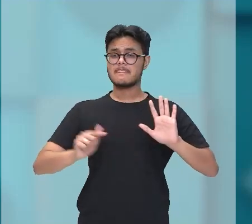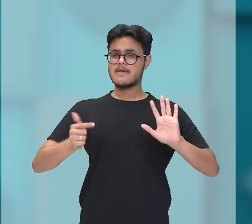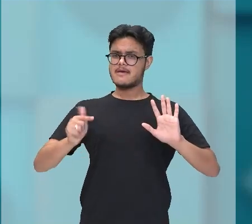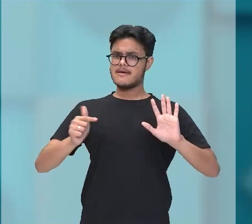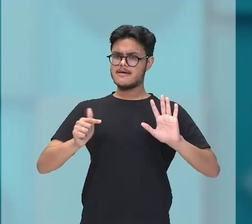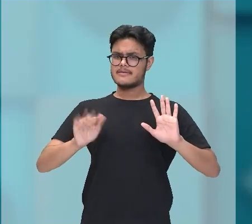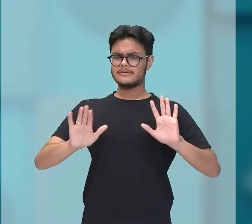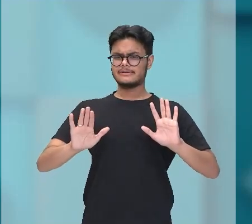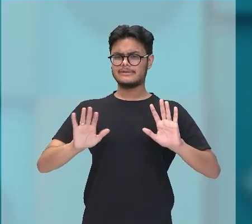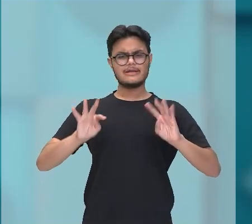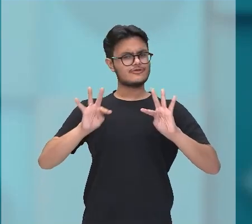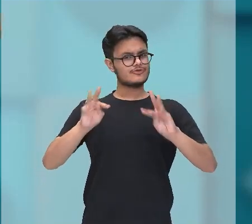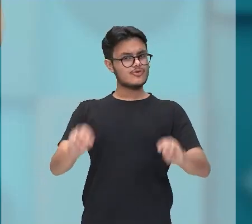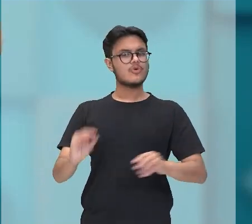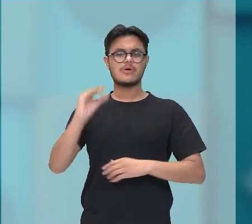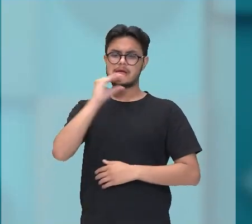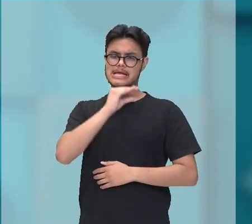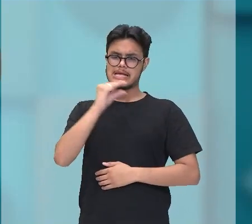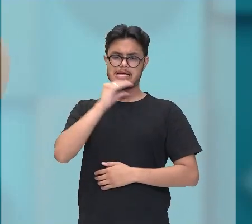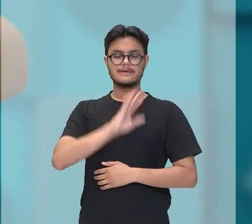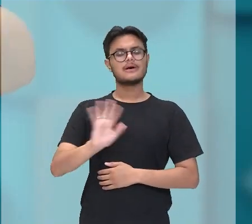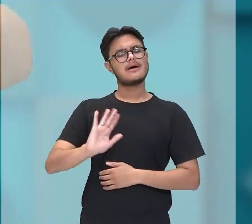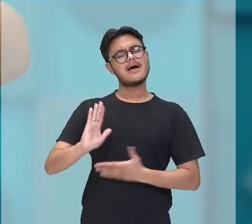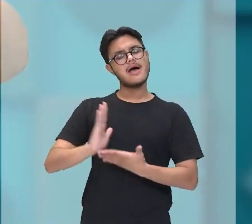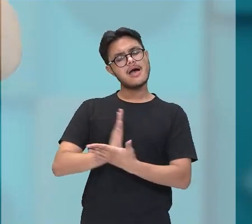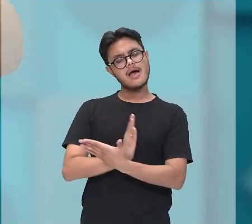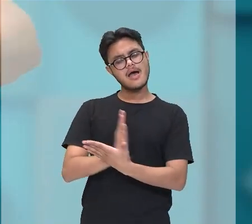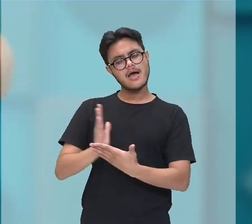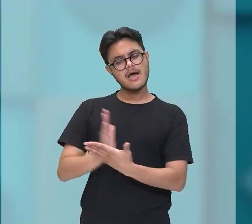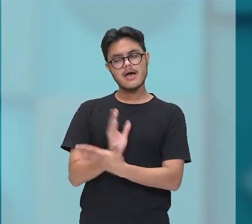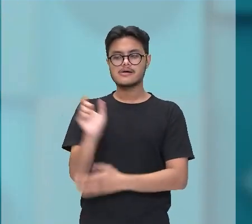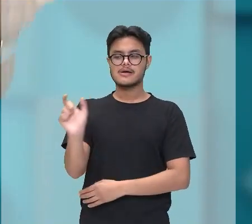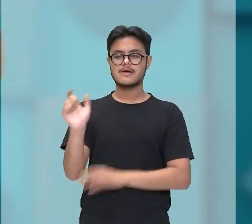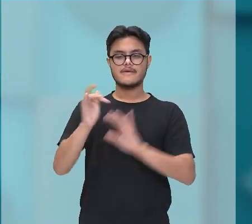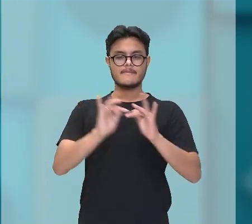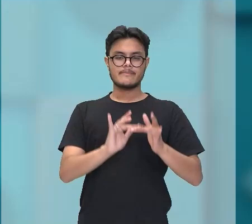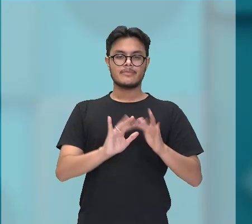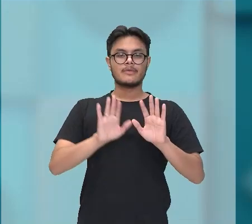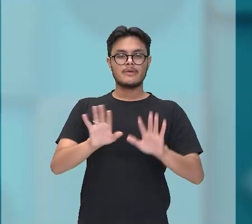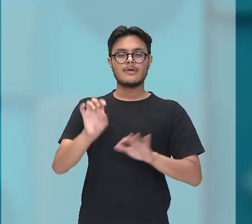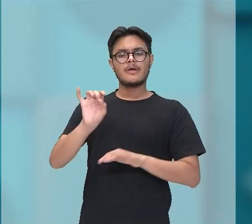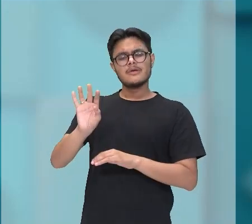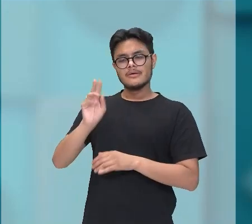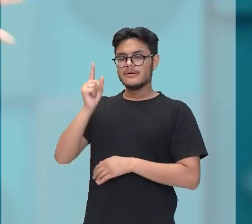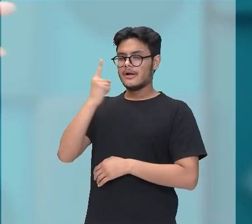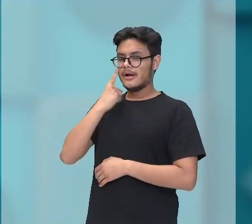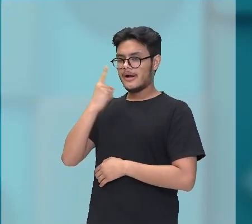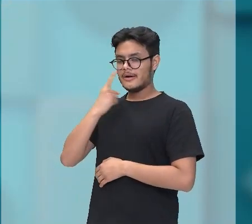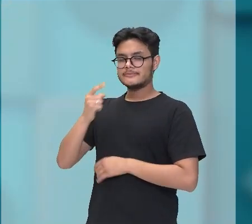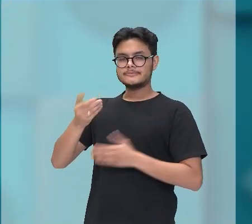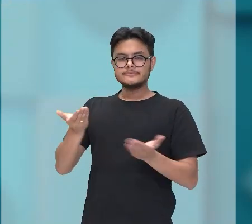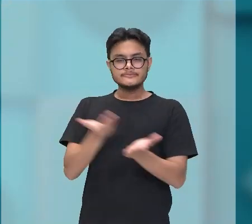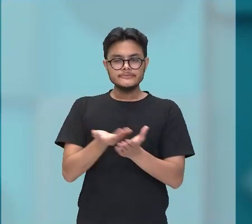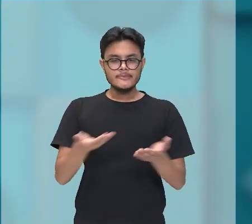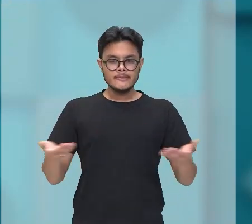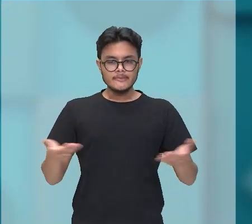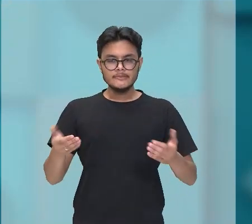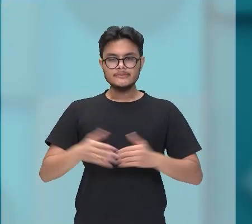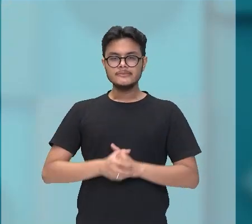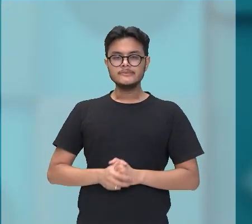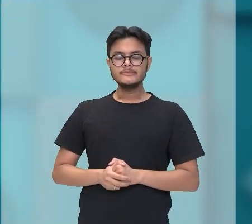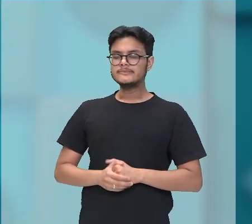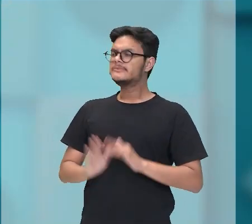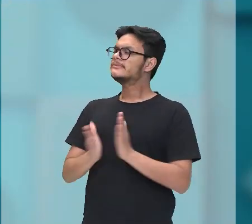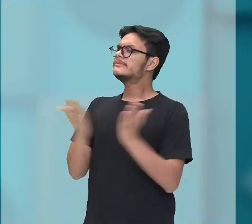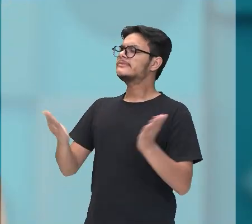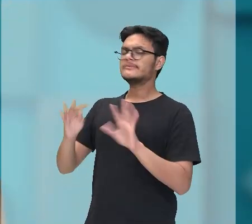as ocorrências de coesão referencial. Apenas algumas para que vocês possam observar junto conosco durante esta aula. Ok? Então, vamos lá